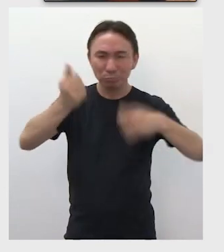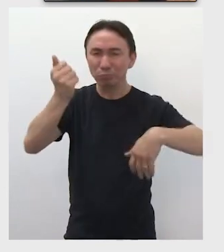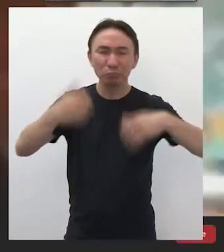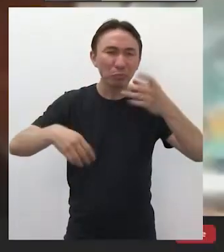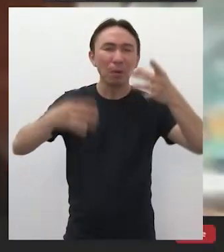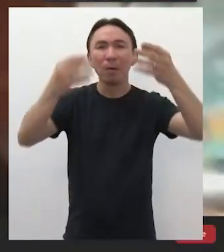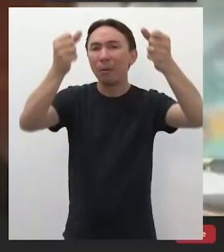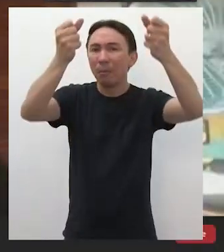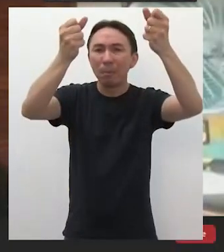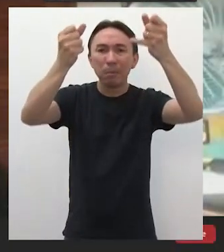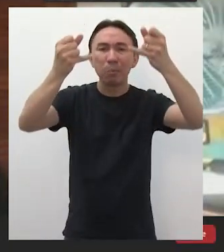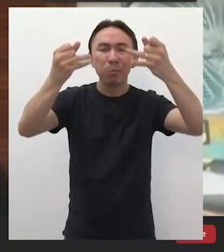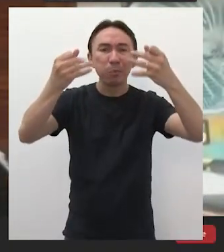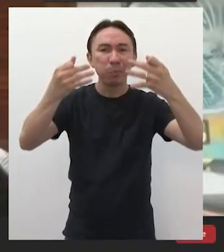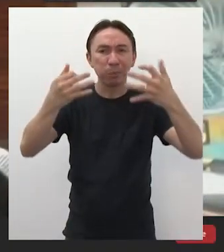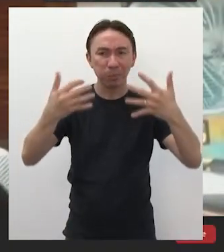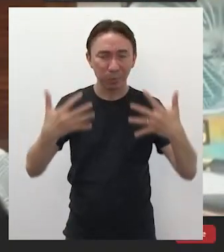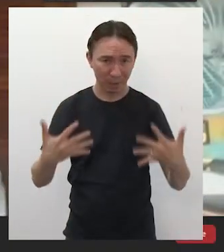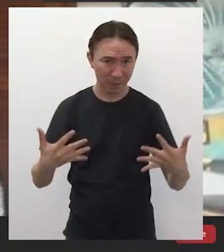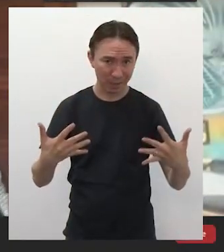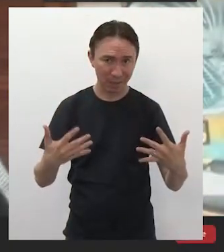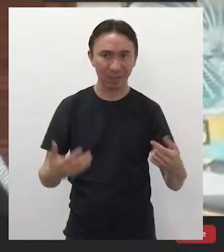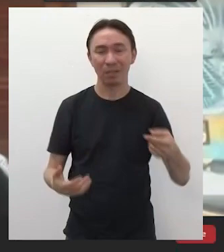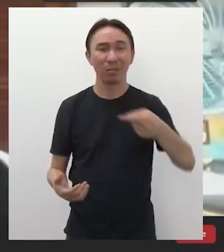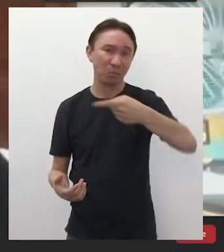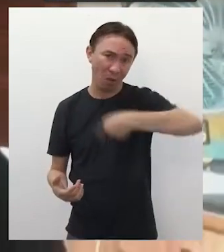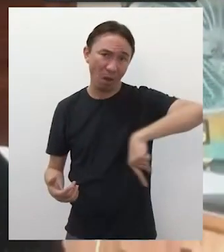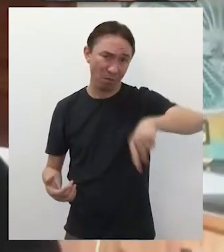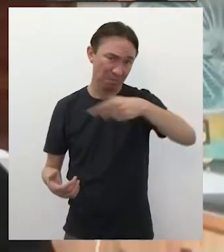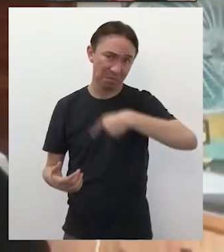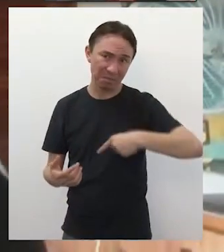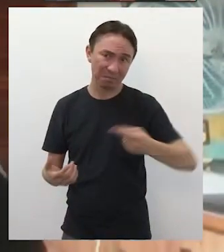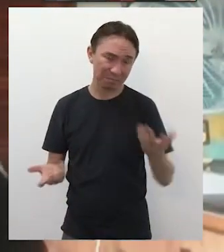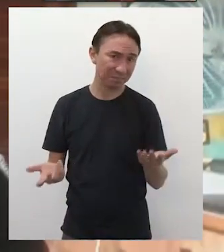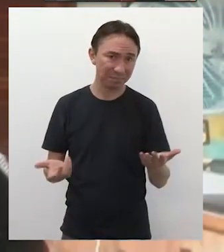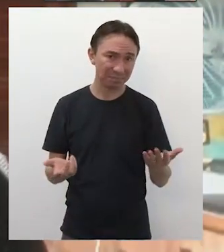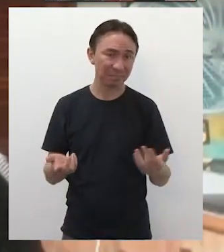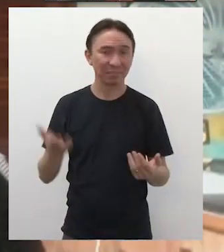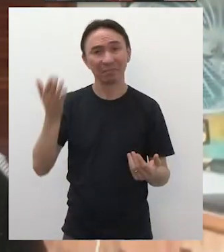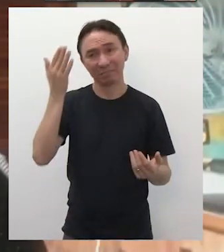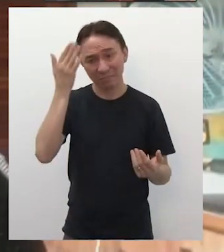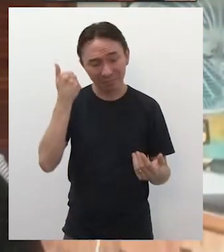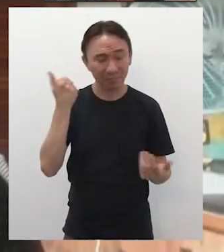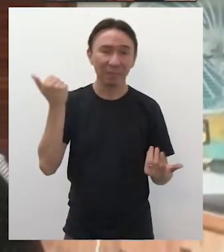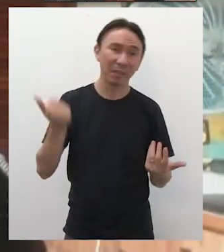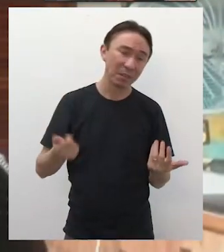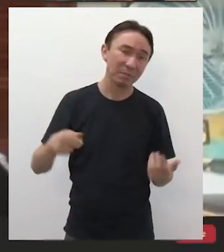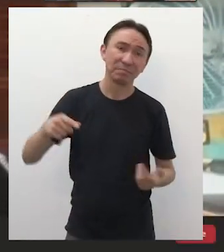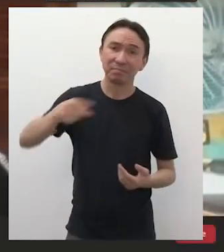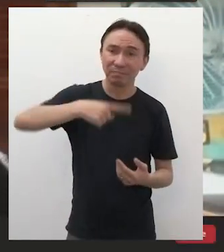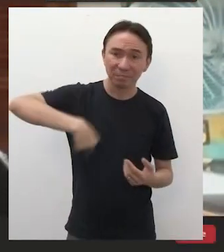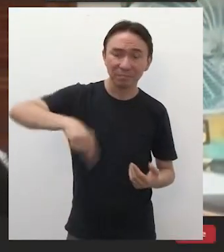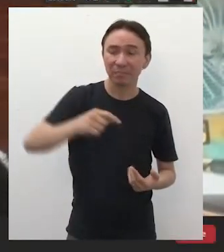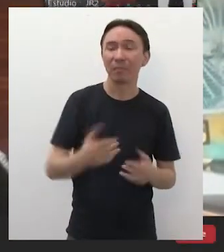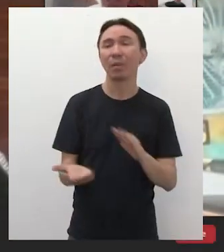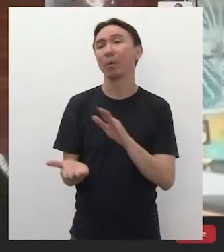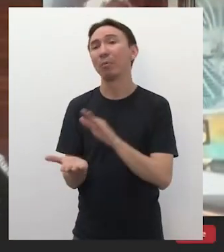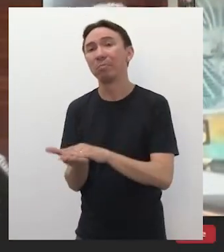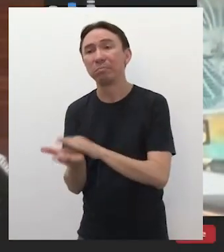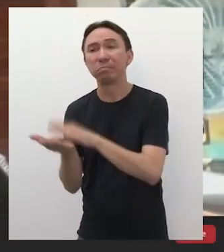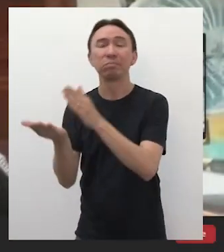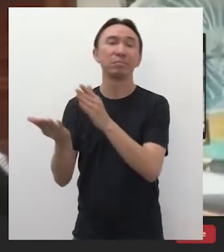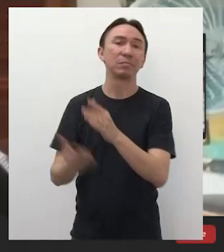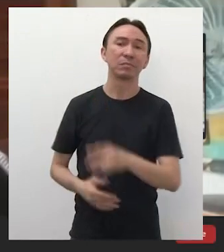pormenorizada daquilo que a gente deve considerar, né, na utilização dos nossos elogios e